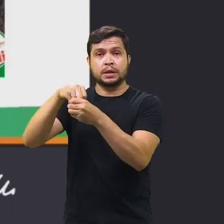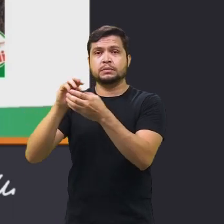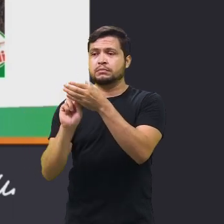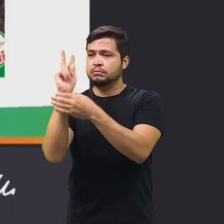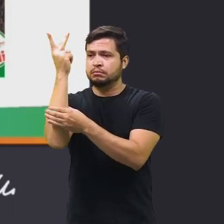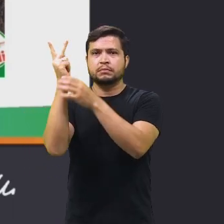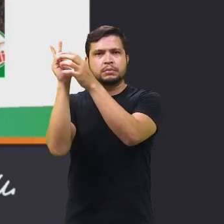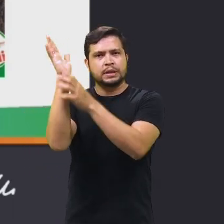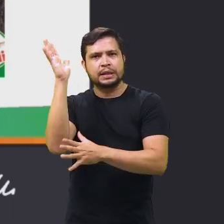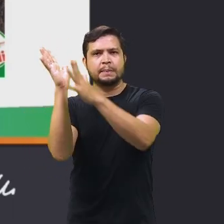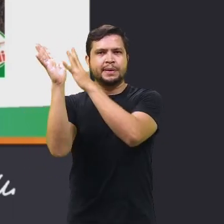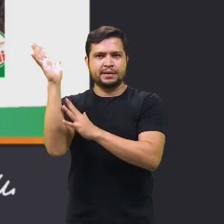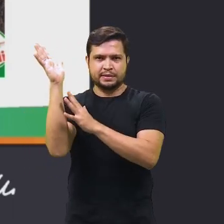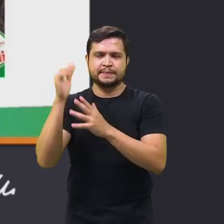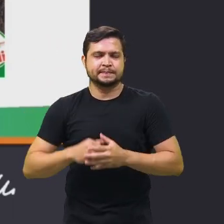possui esse tecido condutor.